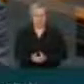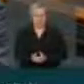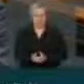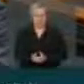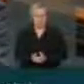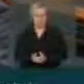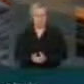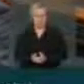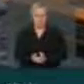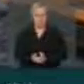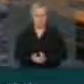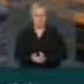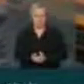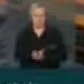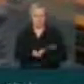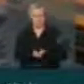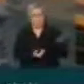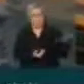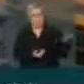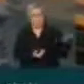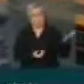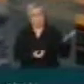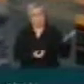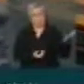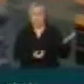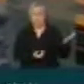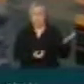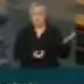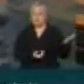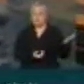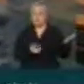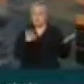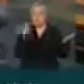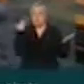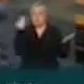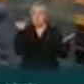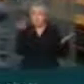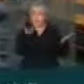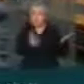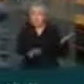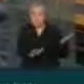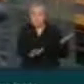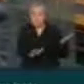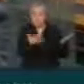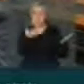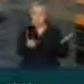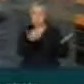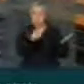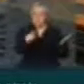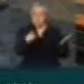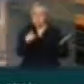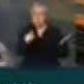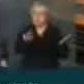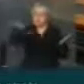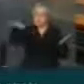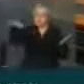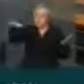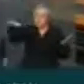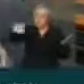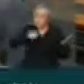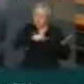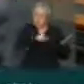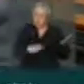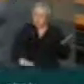perguntar ao ministro, já que ele parece ter tanta proximidade com o setor e com o ministro. Ele quer perguntar justamente agora na audiência que ele trabalhou para que não